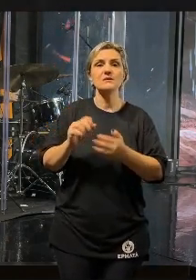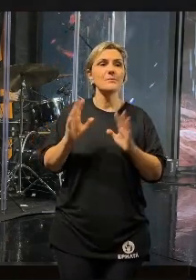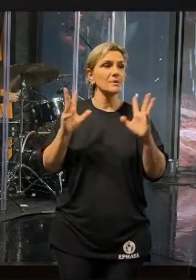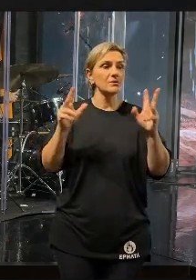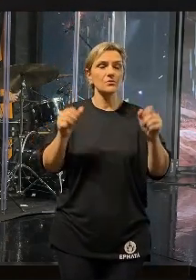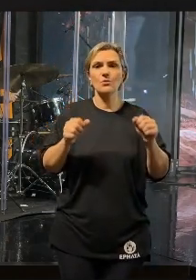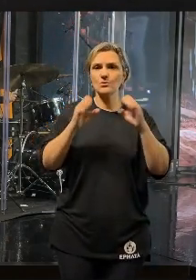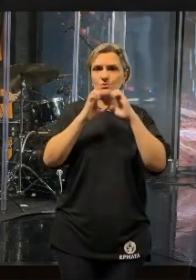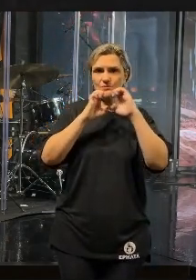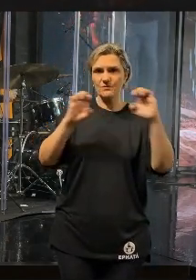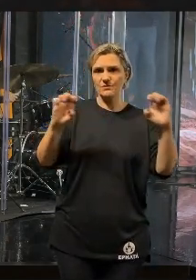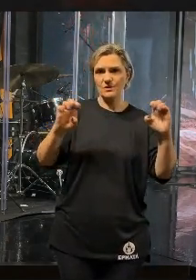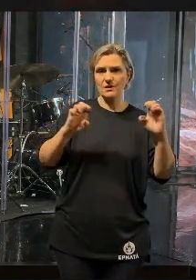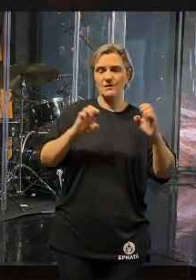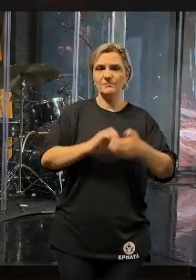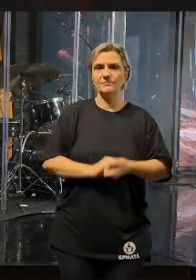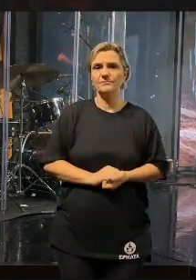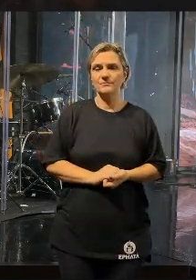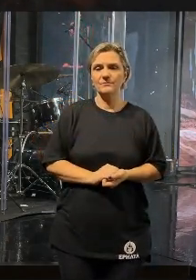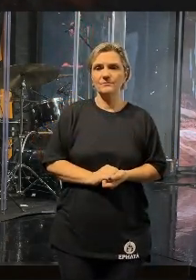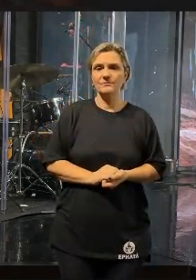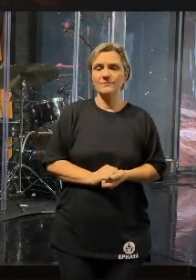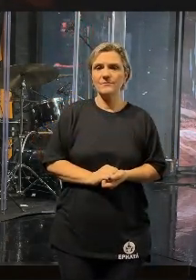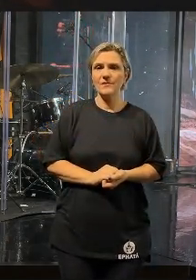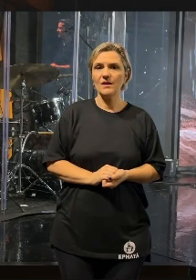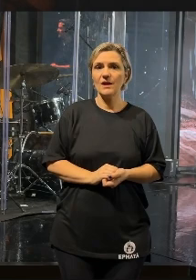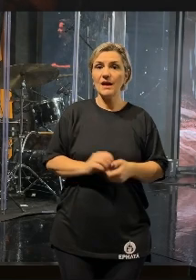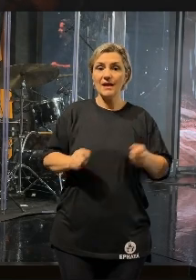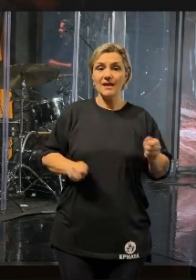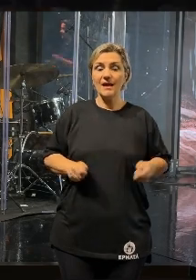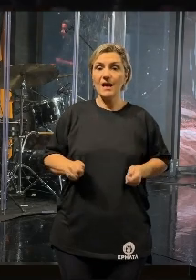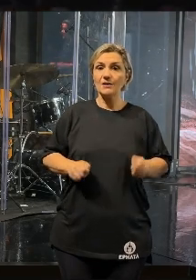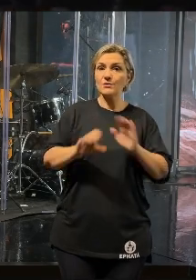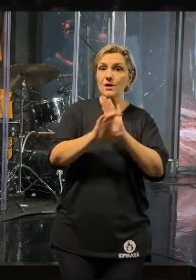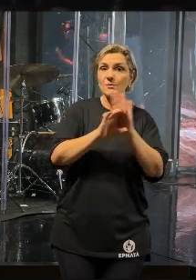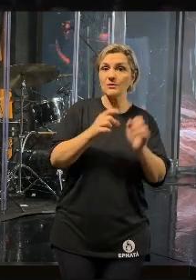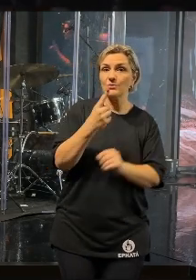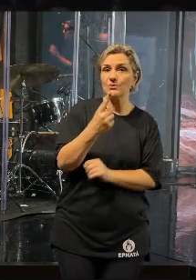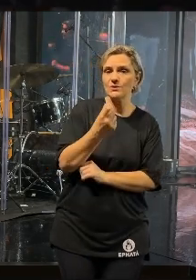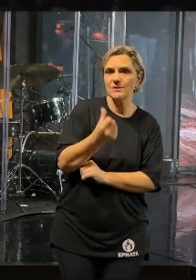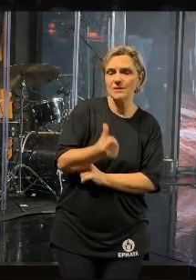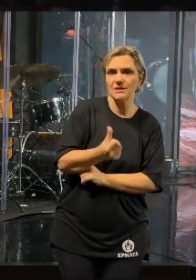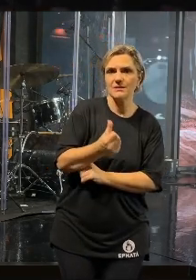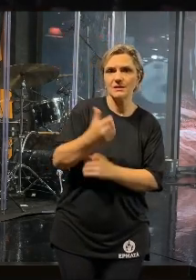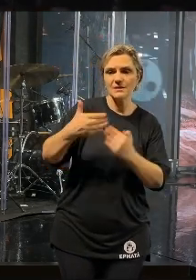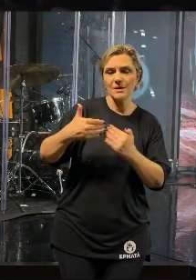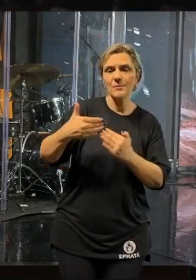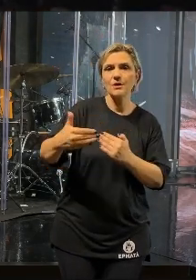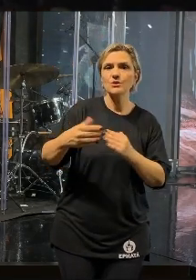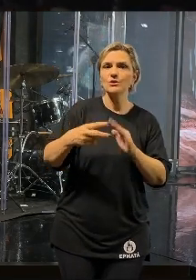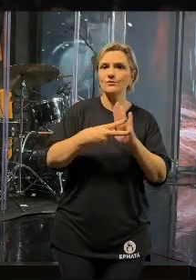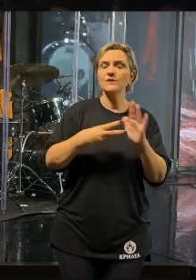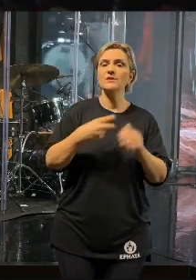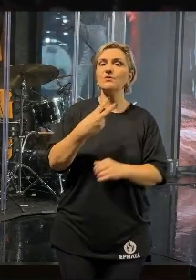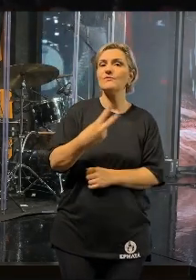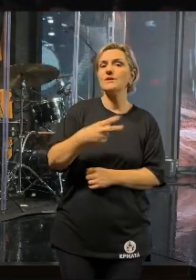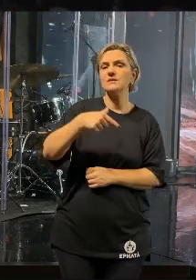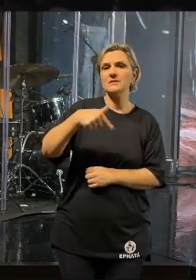todos. Coloca para mim Atos capítulo 16, a partir do versículo